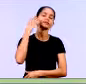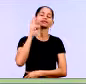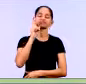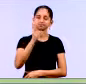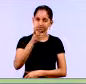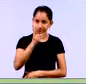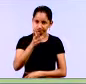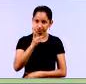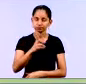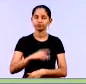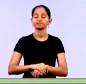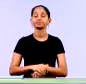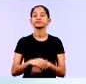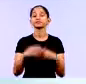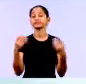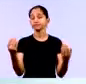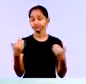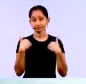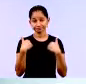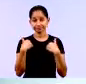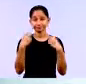mesmo, professor. Professor, eu tenho notado